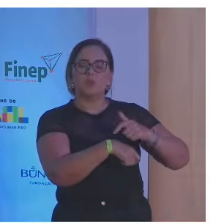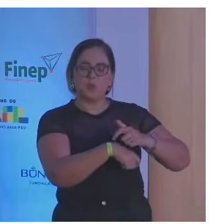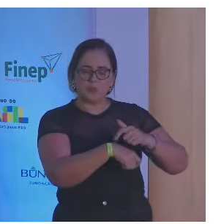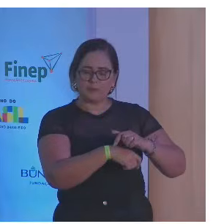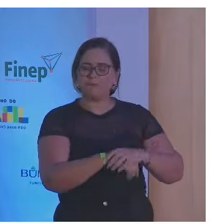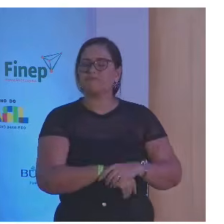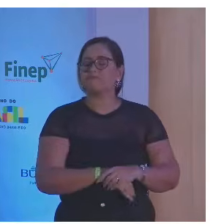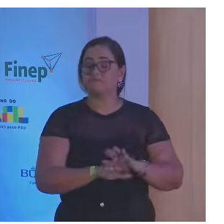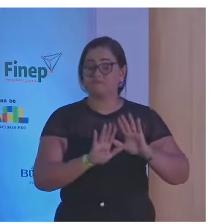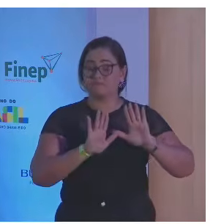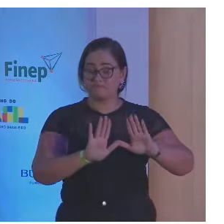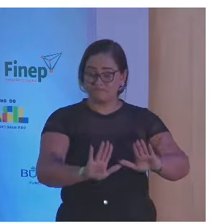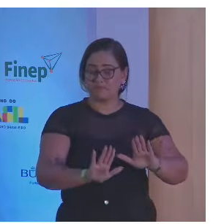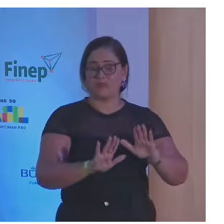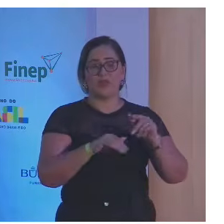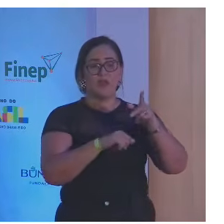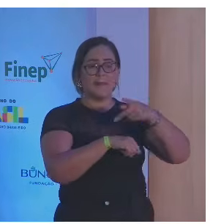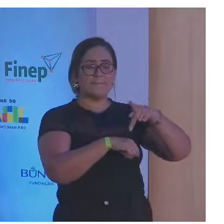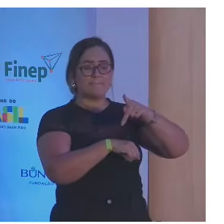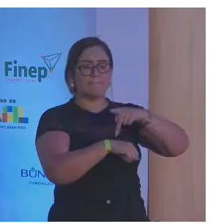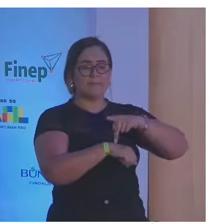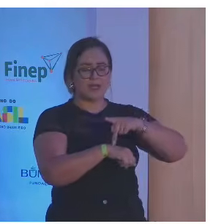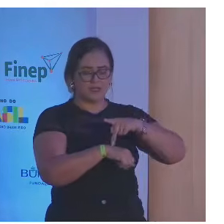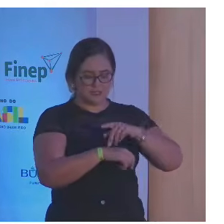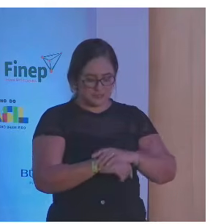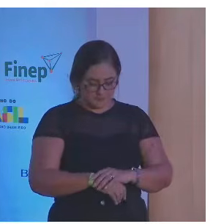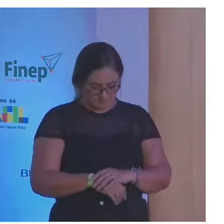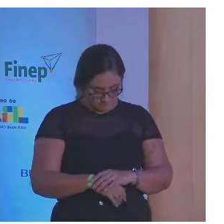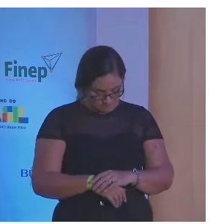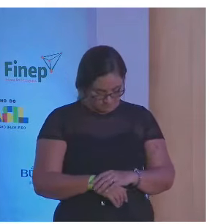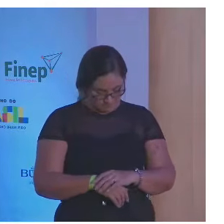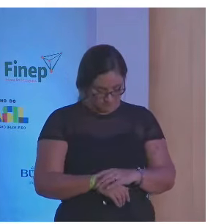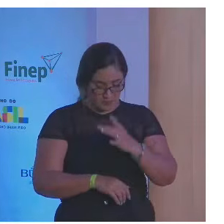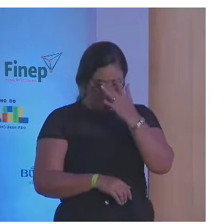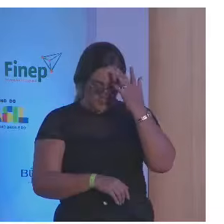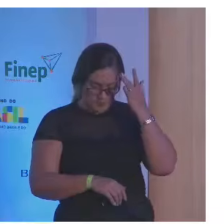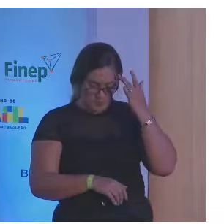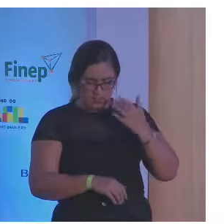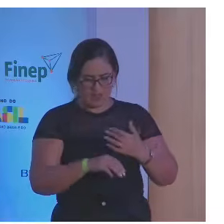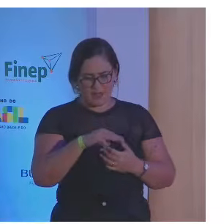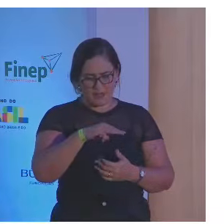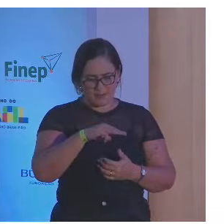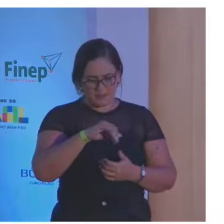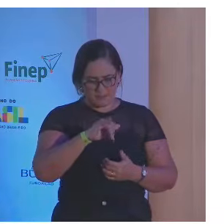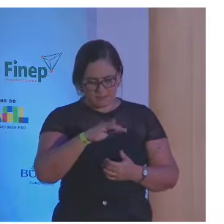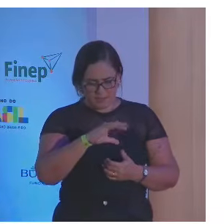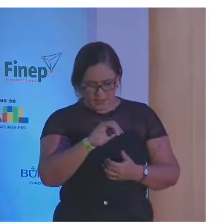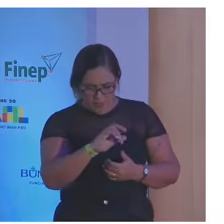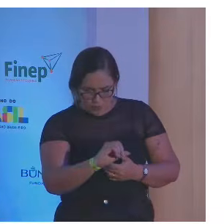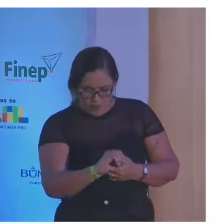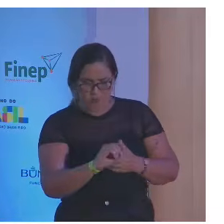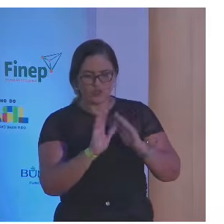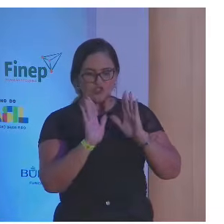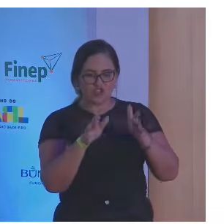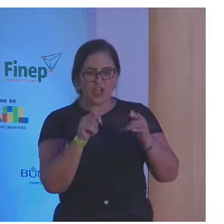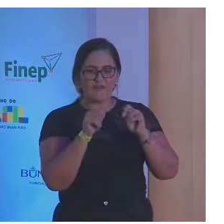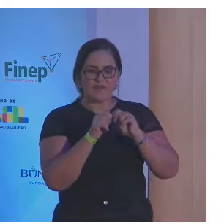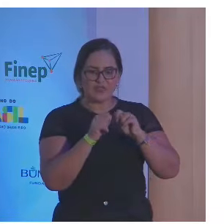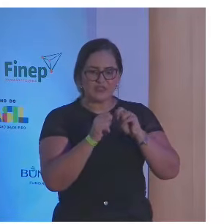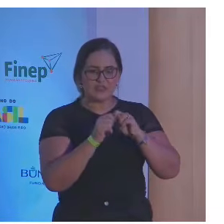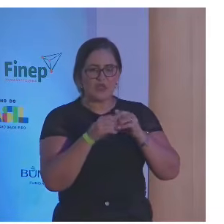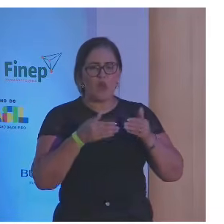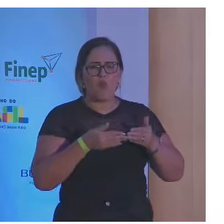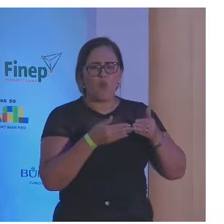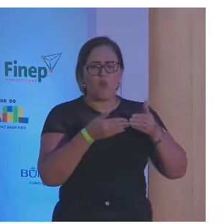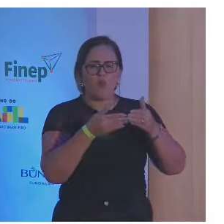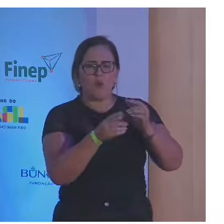né? Apesar de que os países, os nativos da Micronésia e da Polinésia já faziam travessias